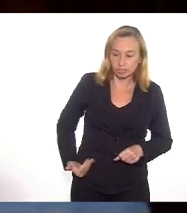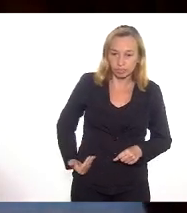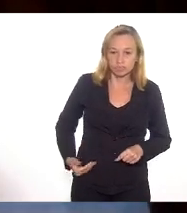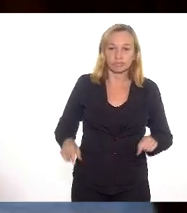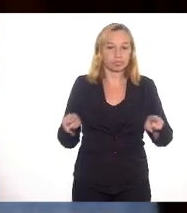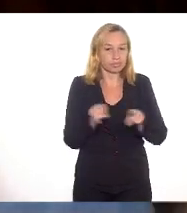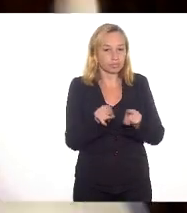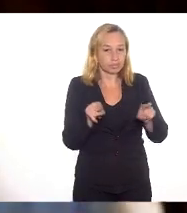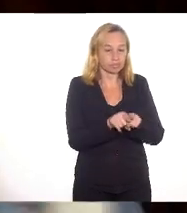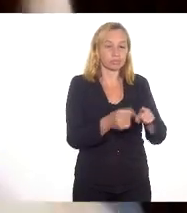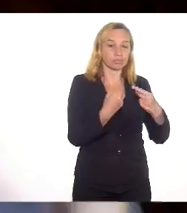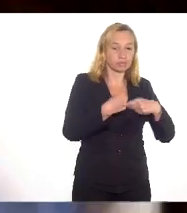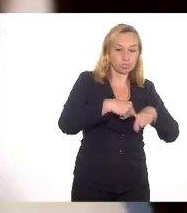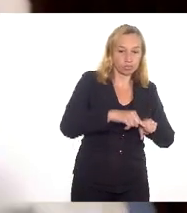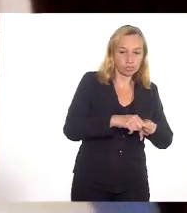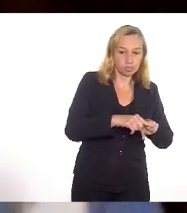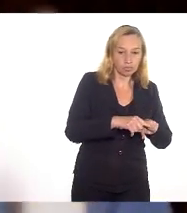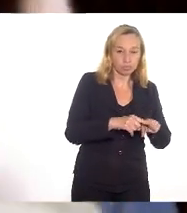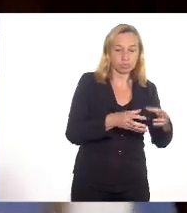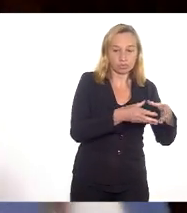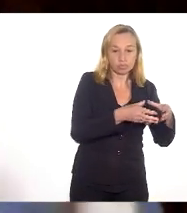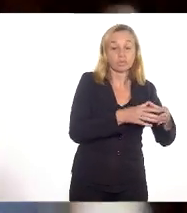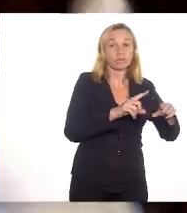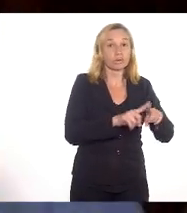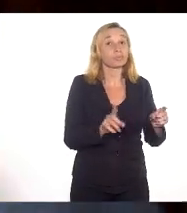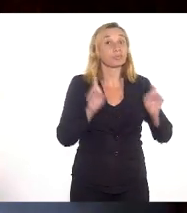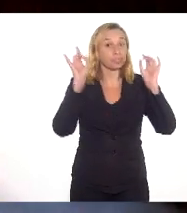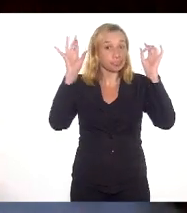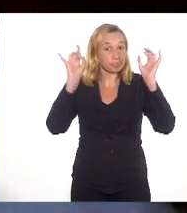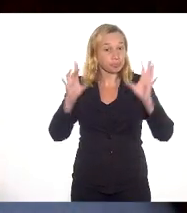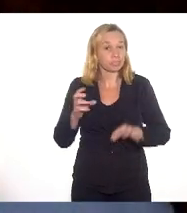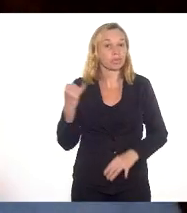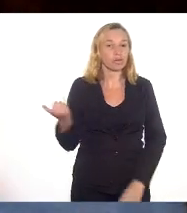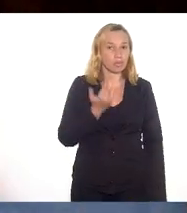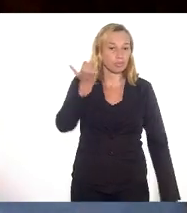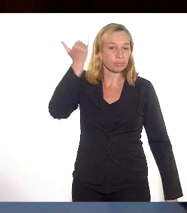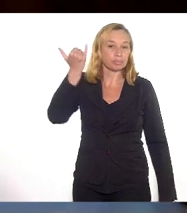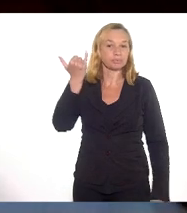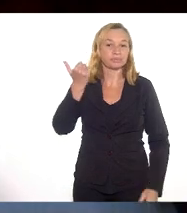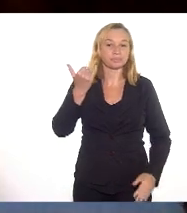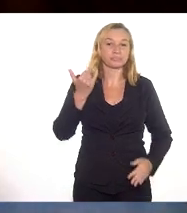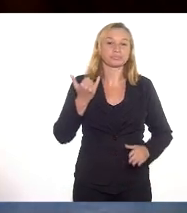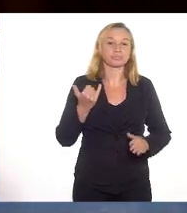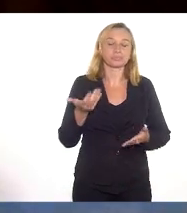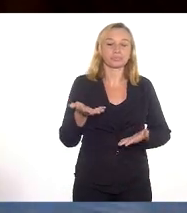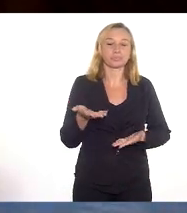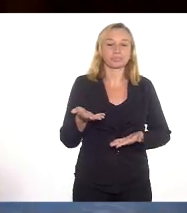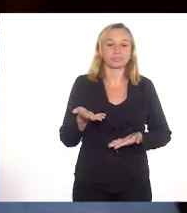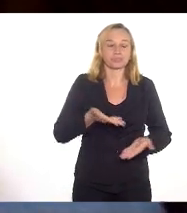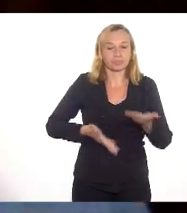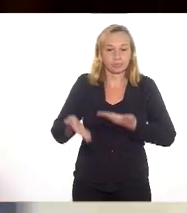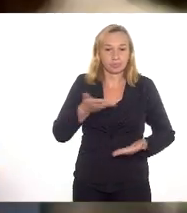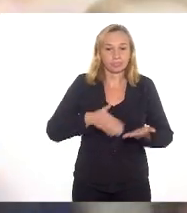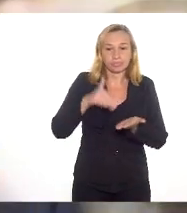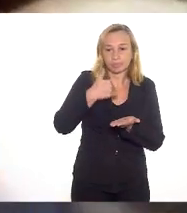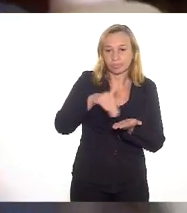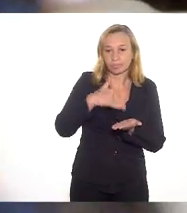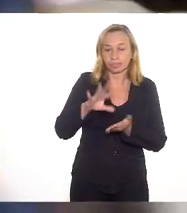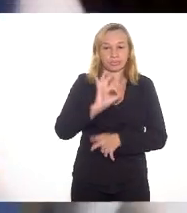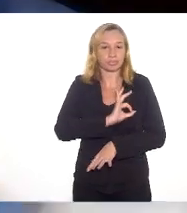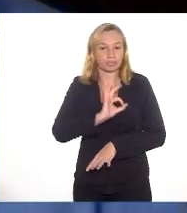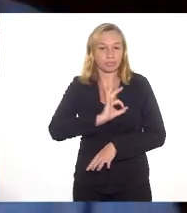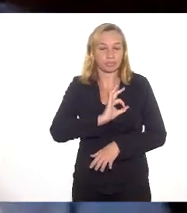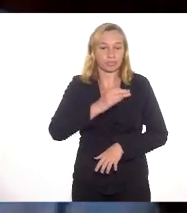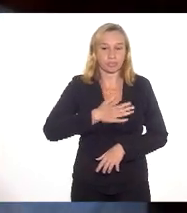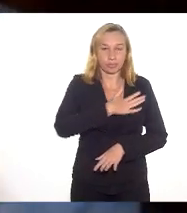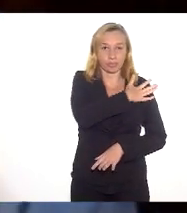como a oposição, mas especialmente ressalto aqui a importância da participação da Secretaria da Polícia Militar em